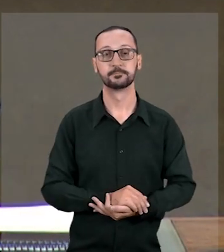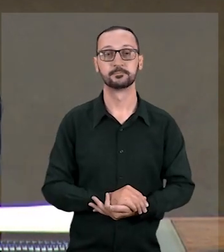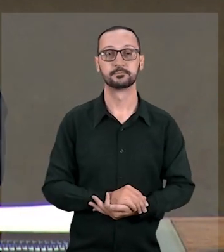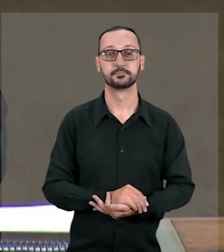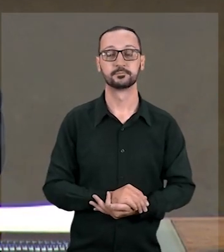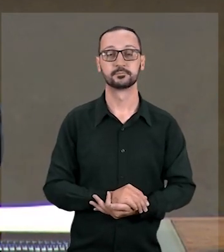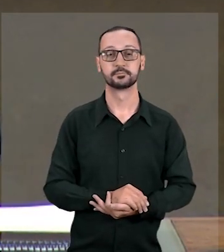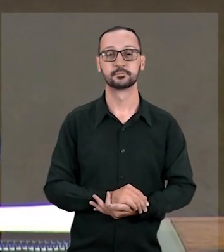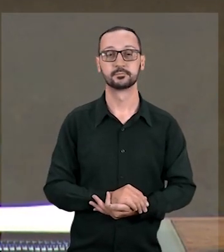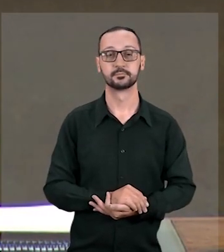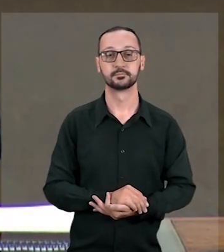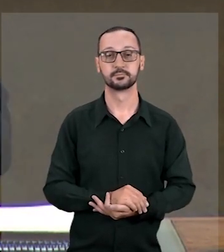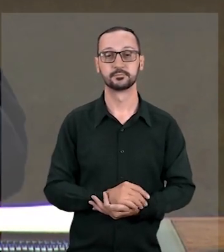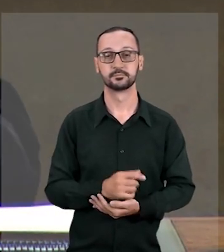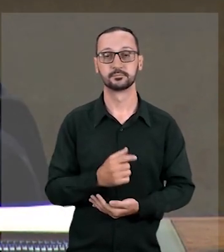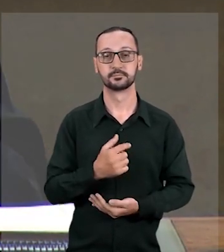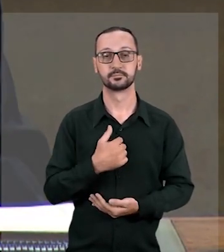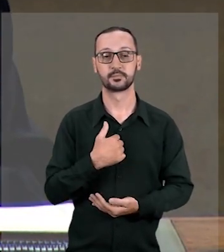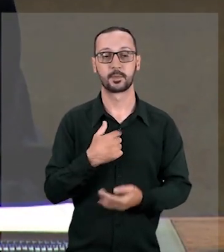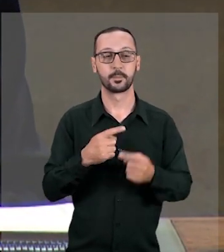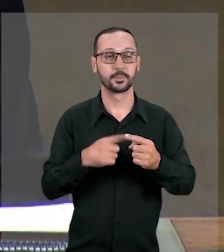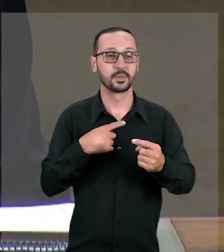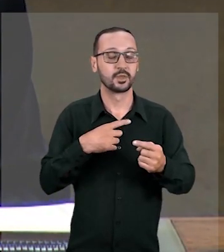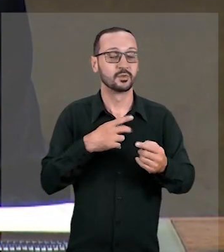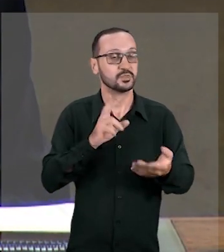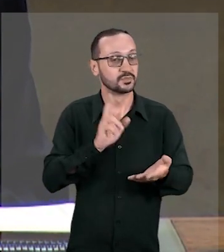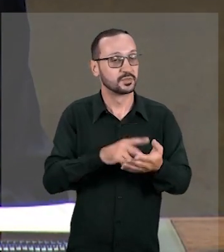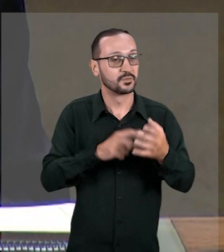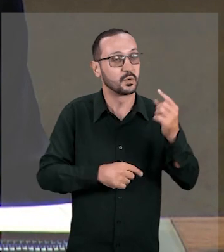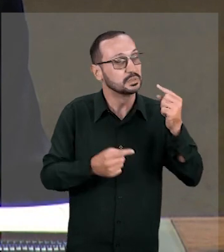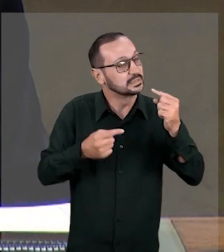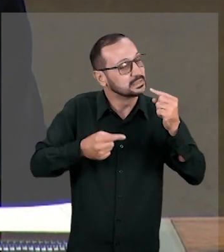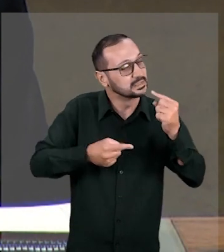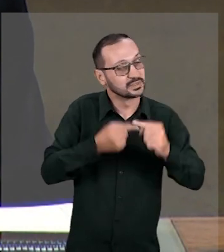Eu concordo com... É porque eu vou discordar profundamente.